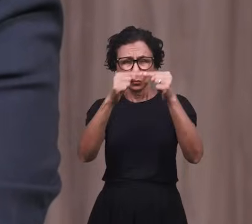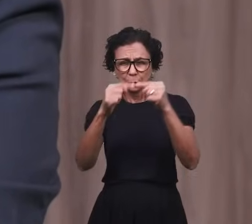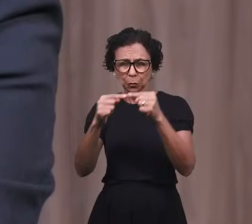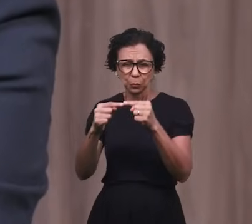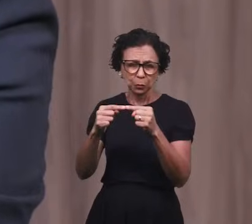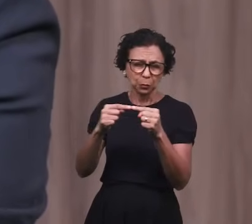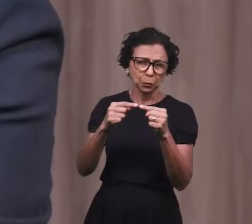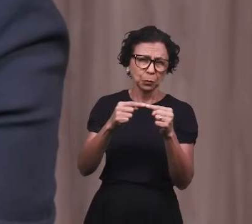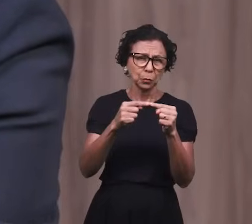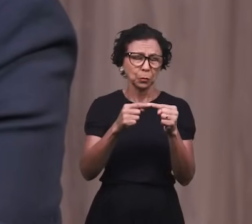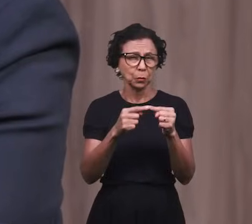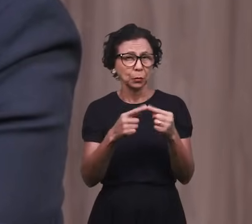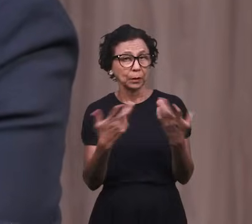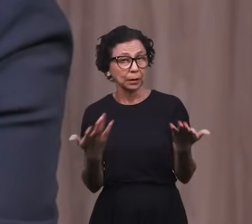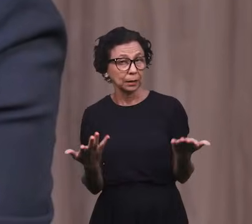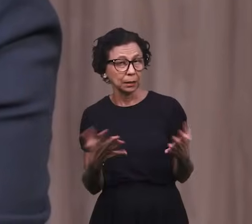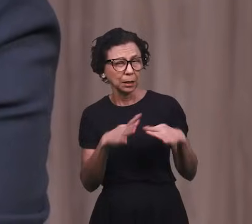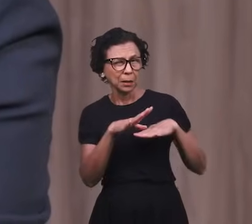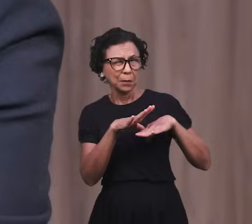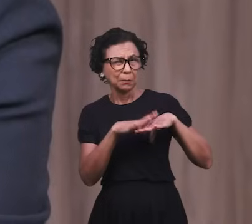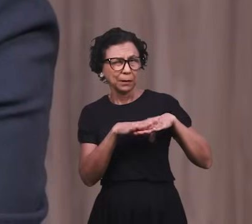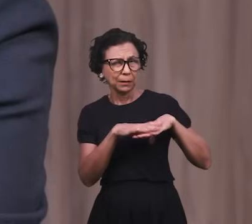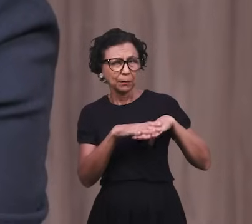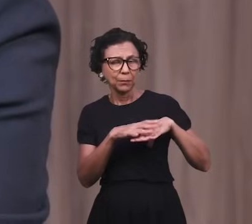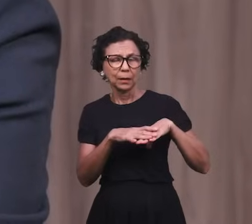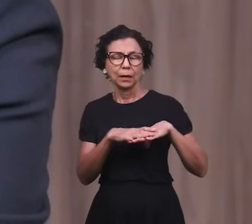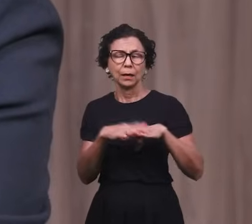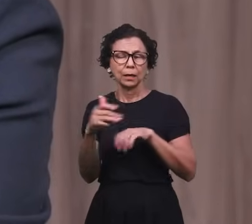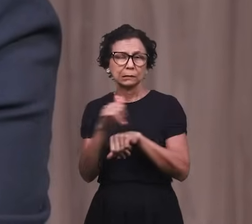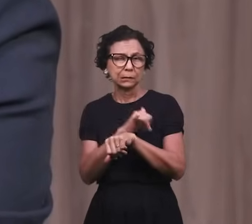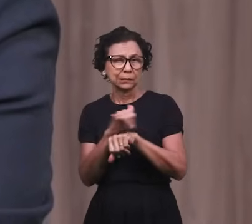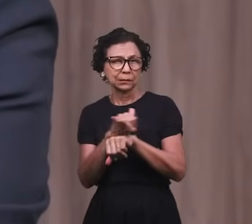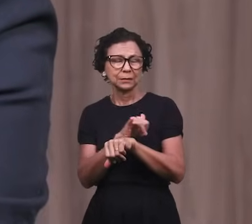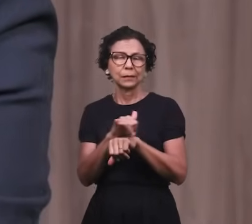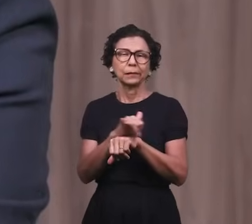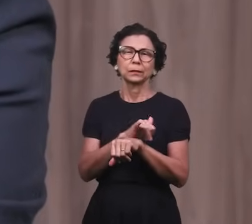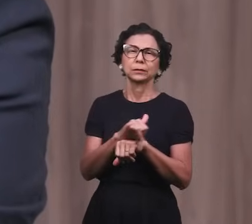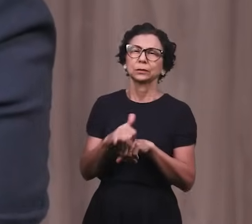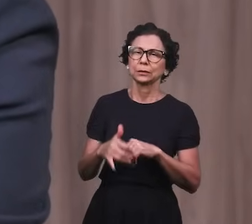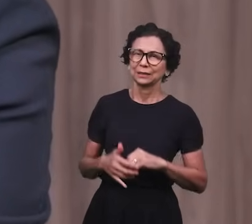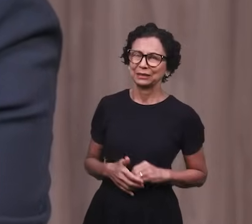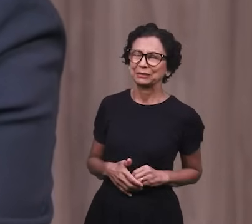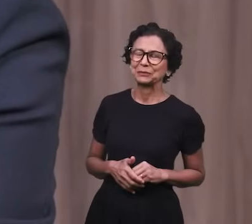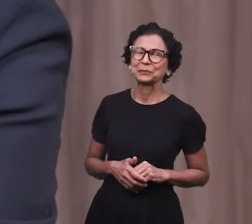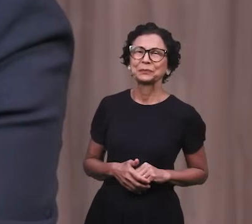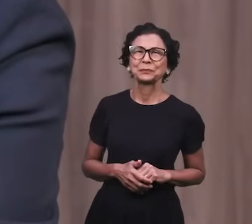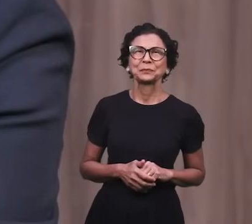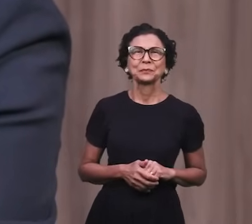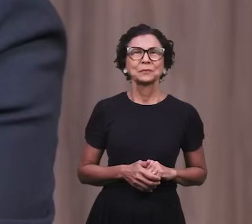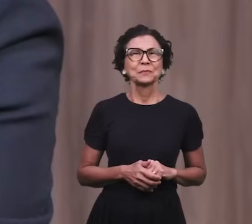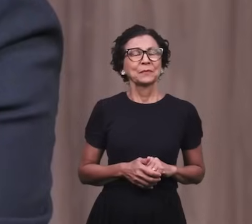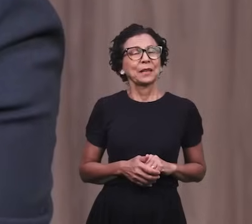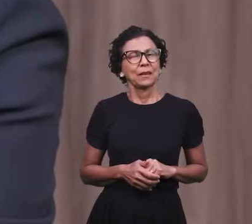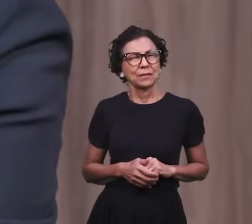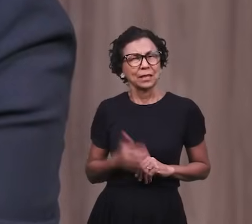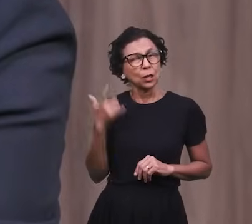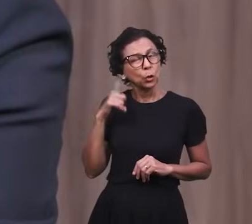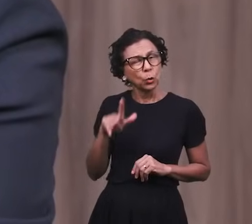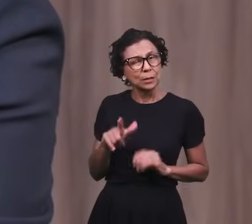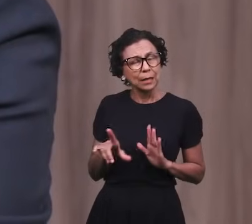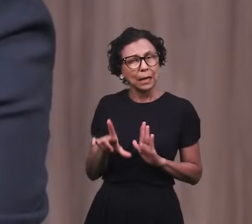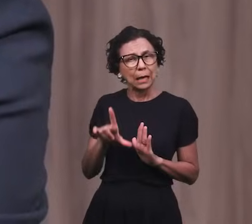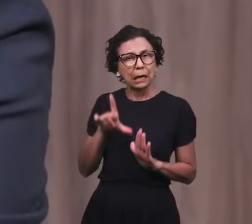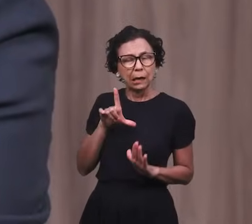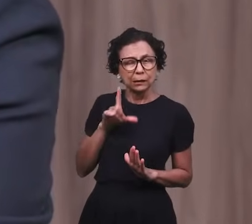Matematicamente, né, há a possibilidade de você prever uma série de jogadas, de situações. O bom jogador, então, ele consegue prever as